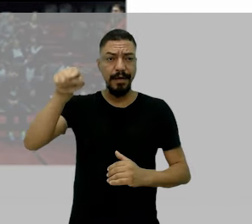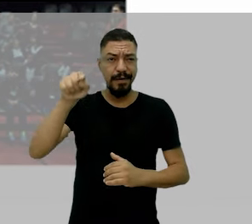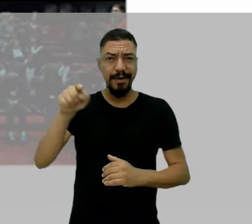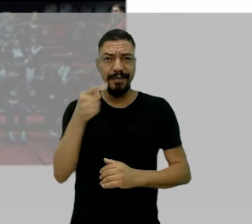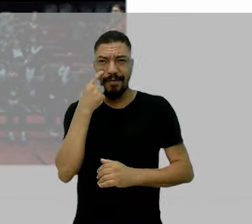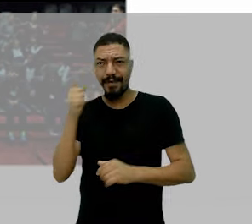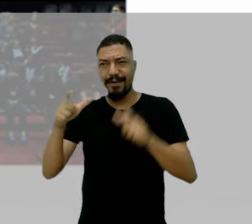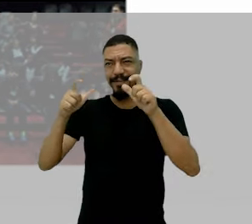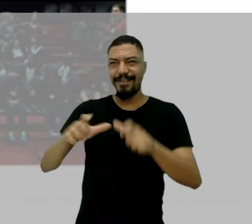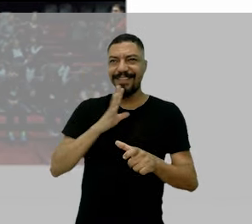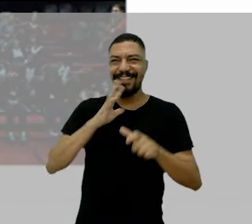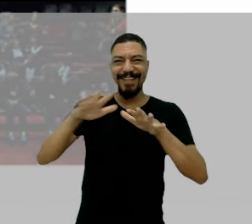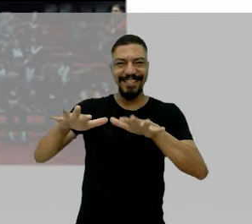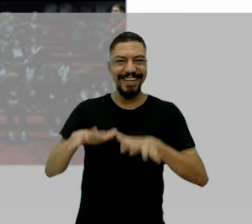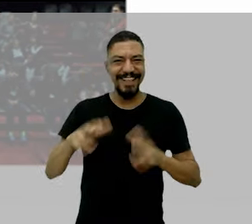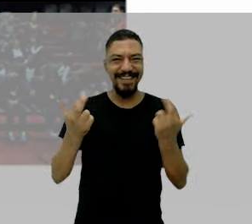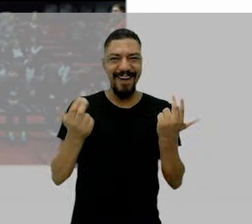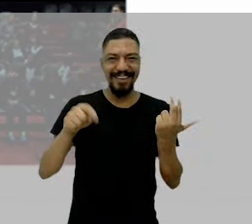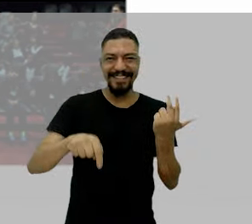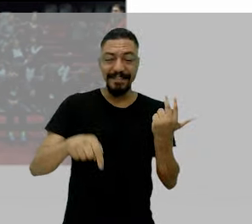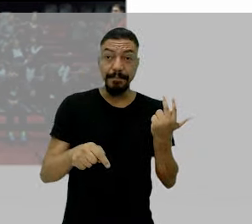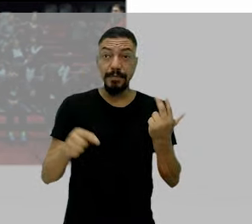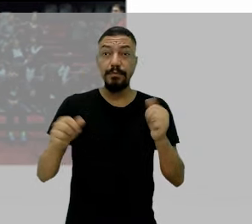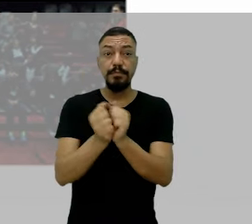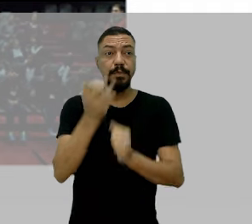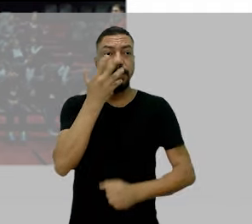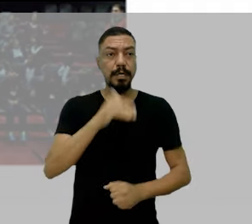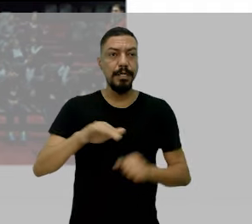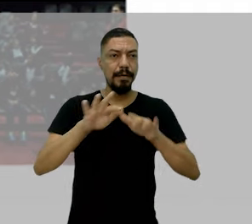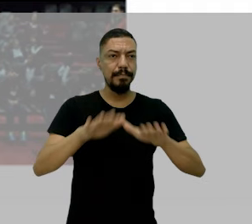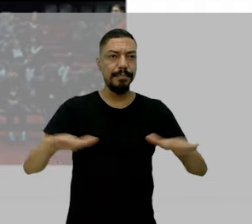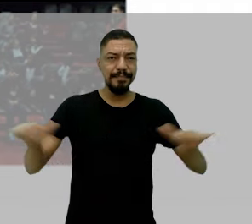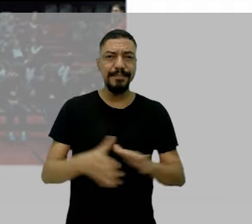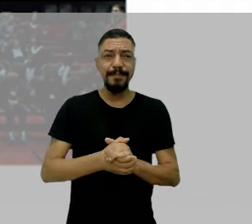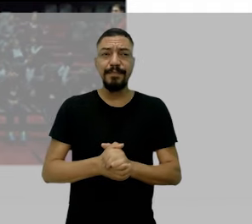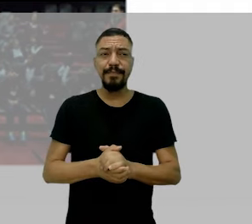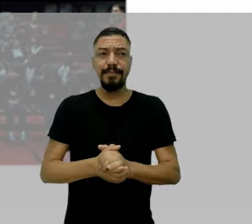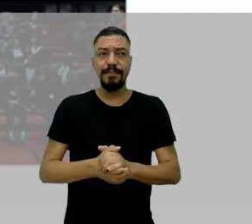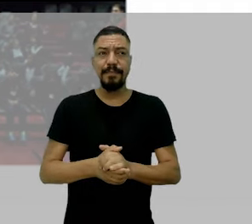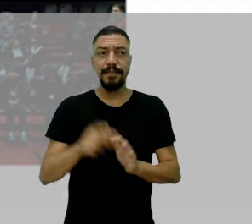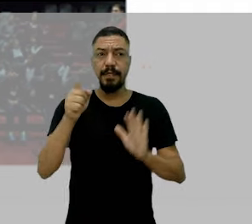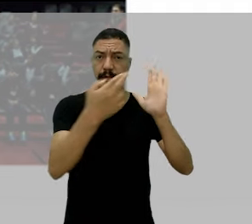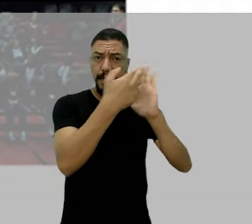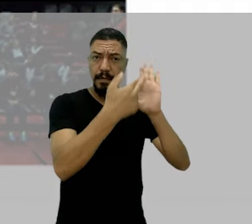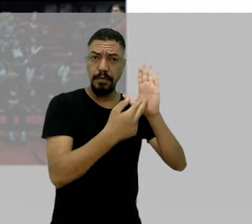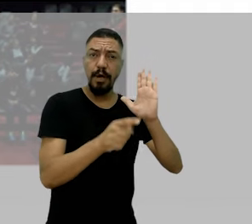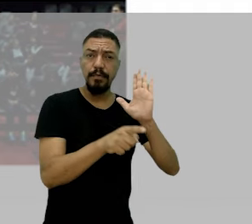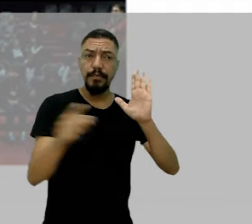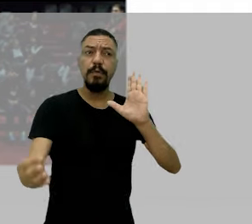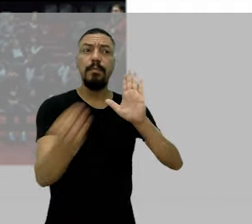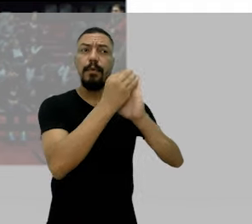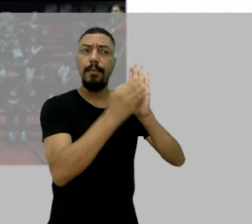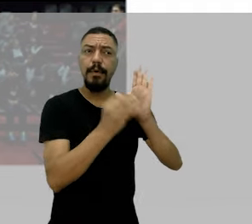auditório, com as crianças. Então, aqui no relatório de vocês também vão as atividades